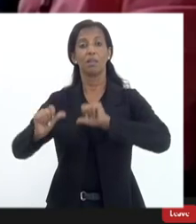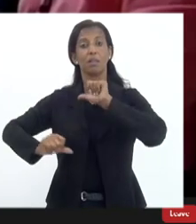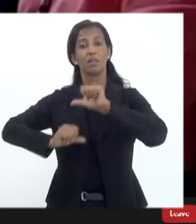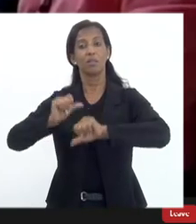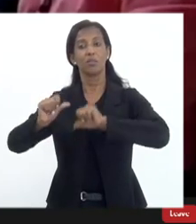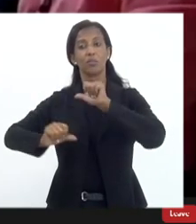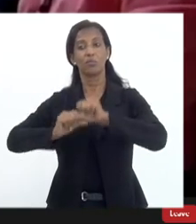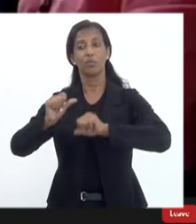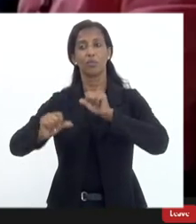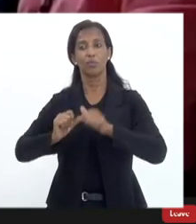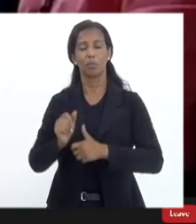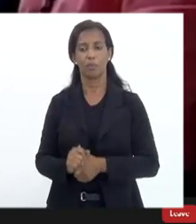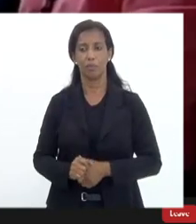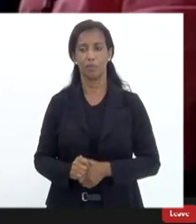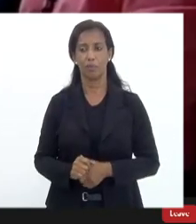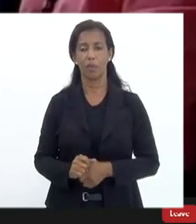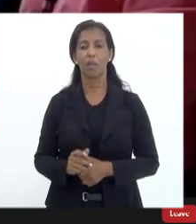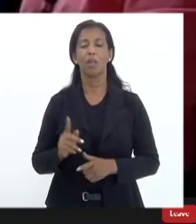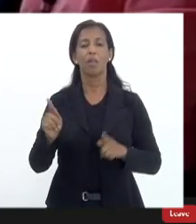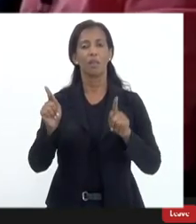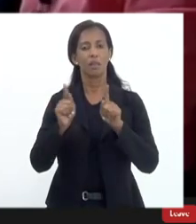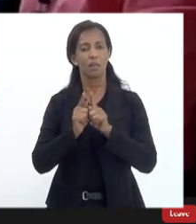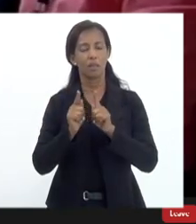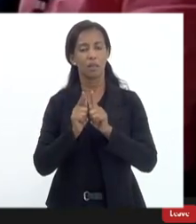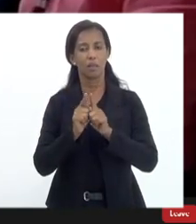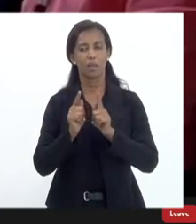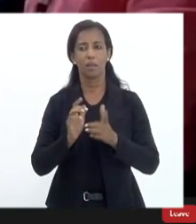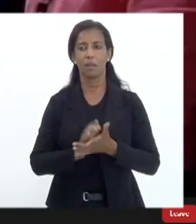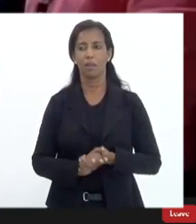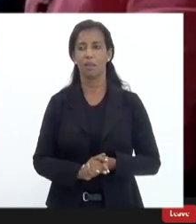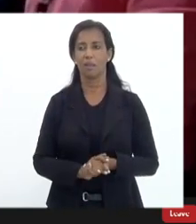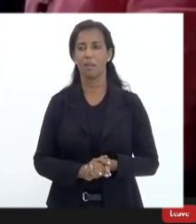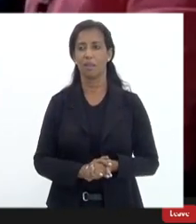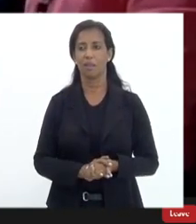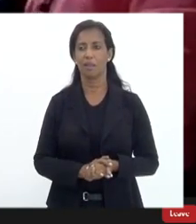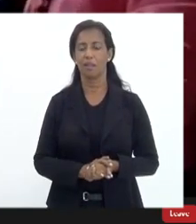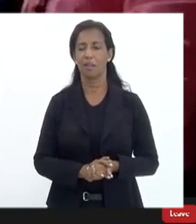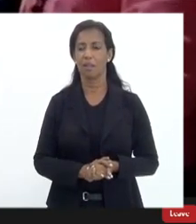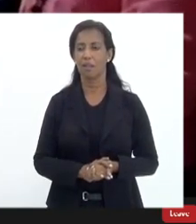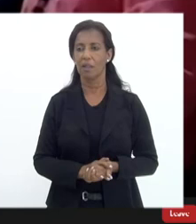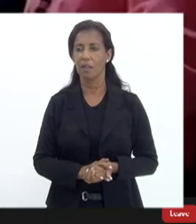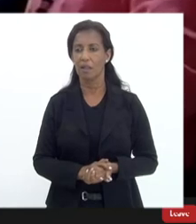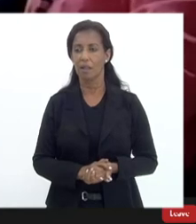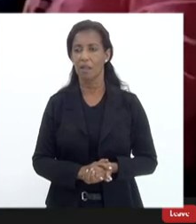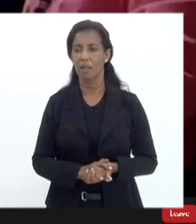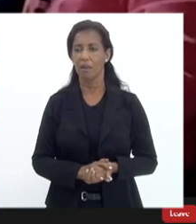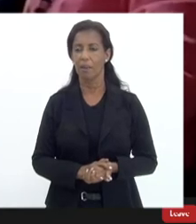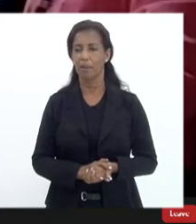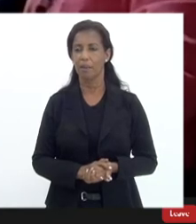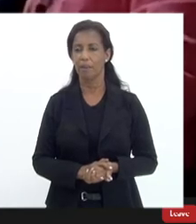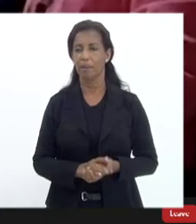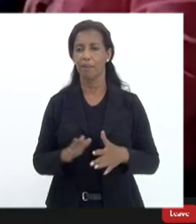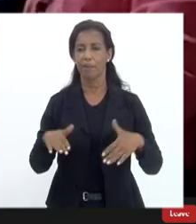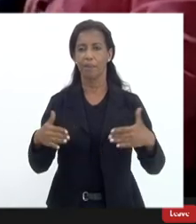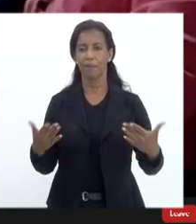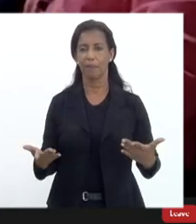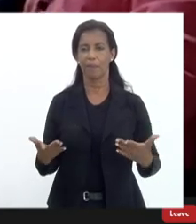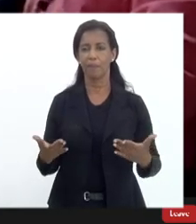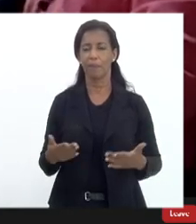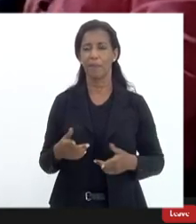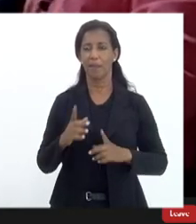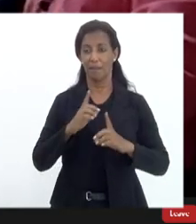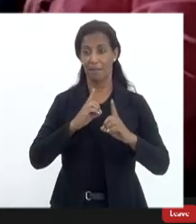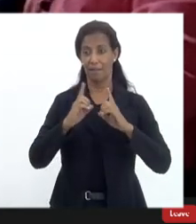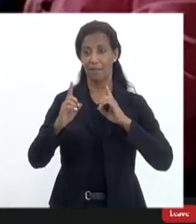transformamos o que estava sendo discutido num documento formal. Então, há o